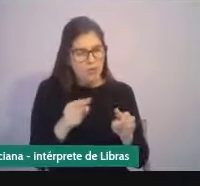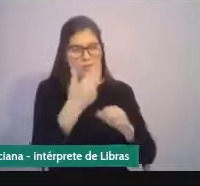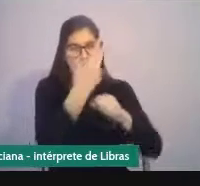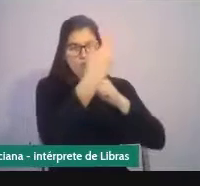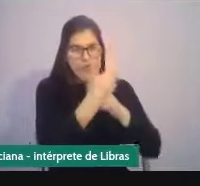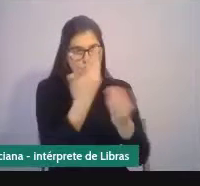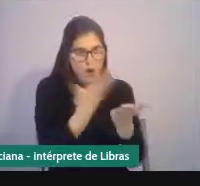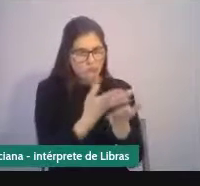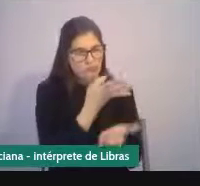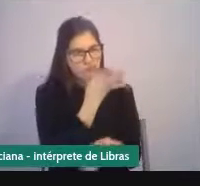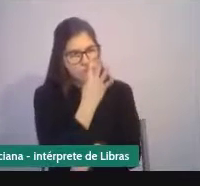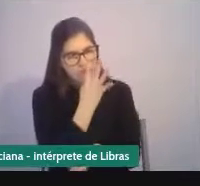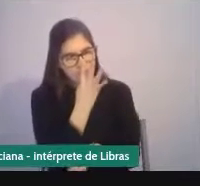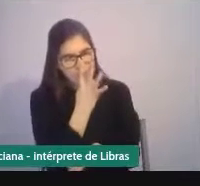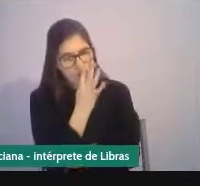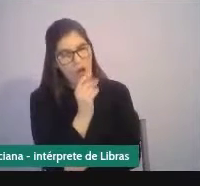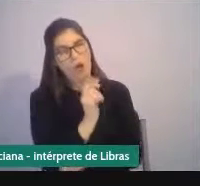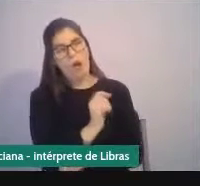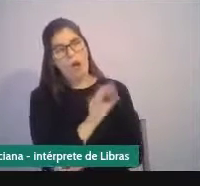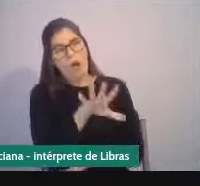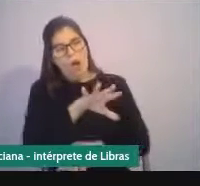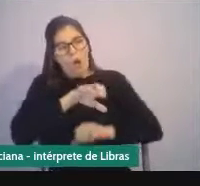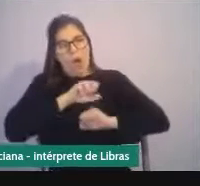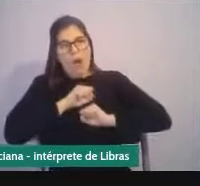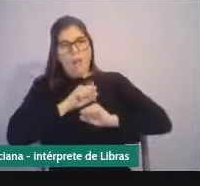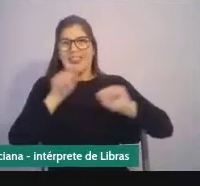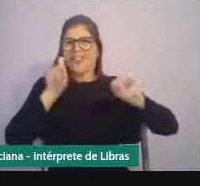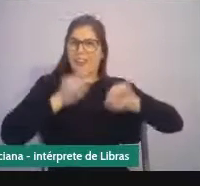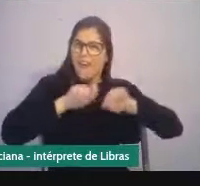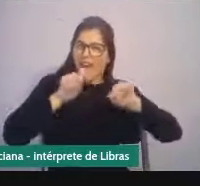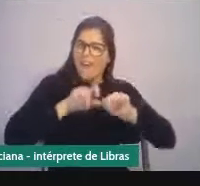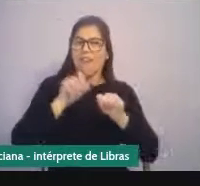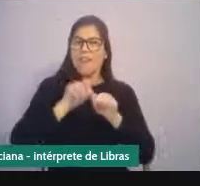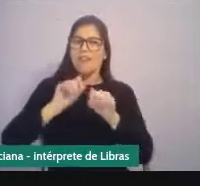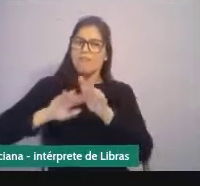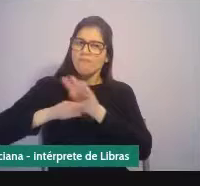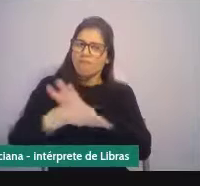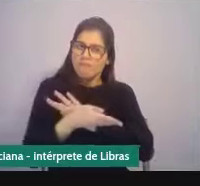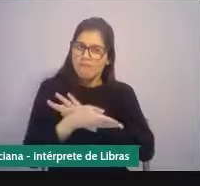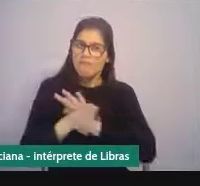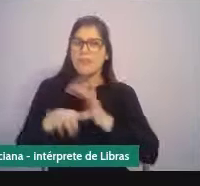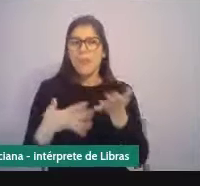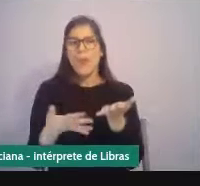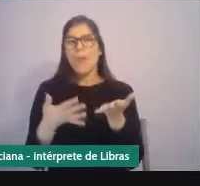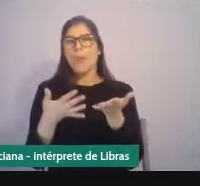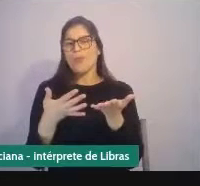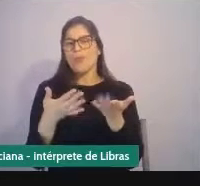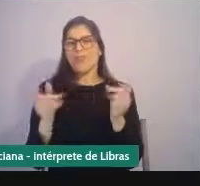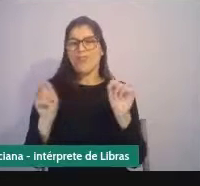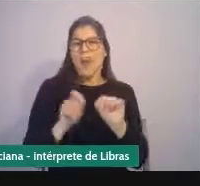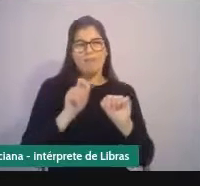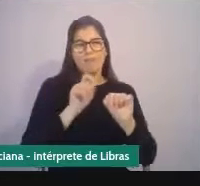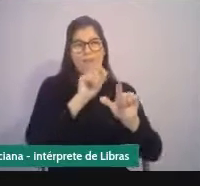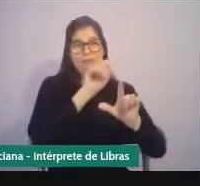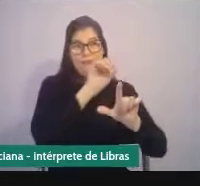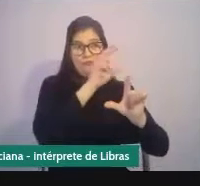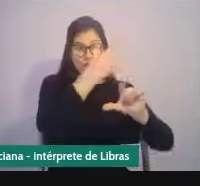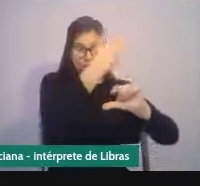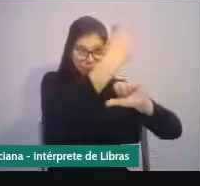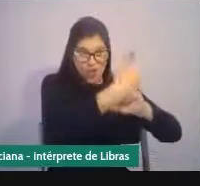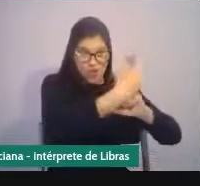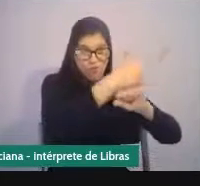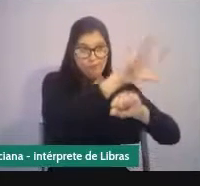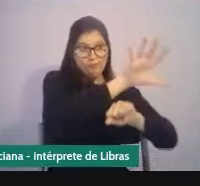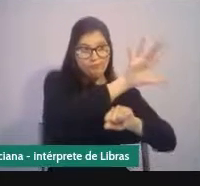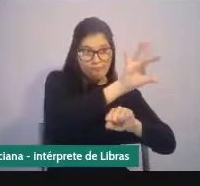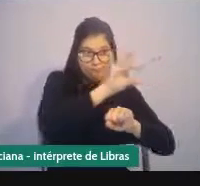campus, ele viu que era possível. E ele consegue compartilhar os vídeos do outro professor e ainda também ver